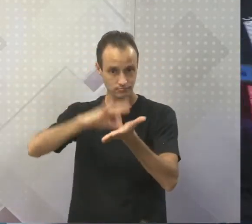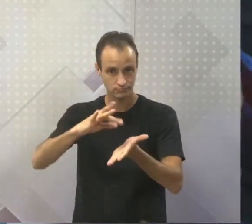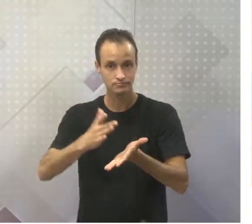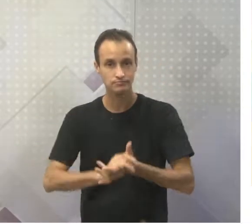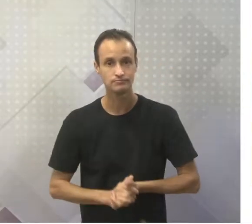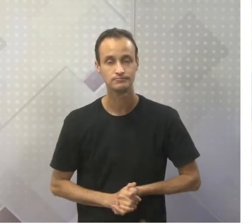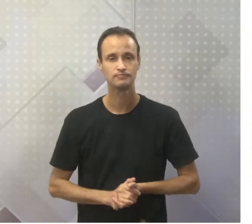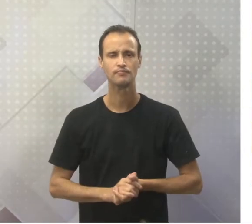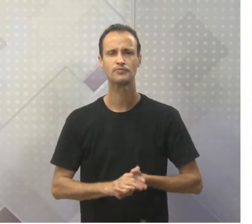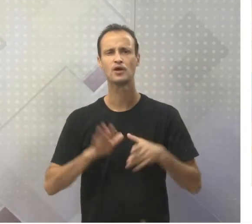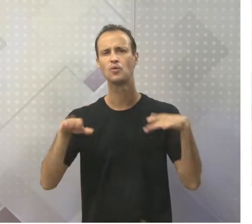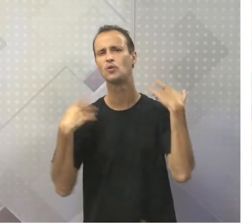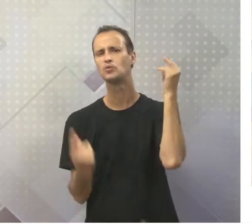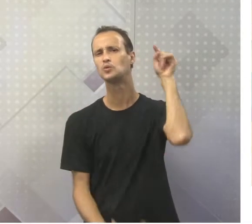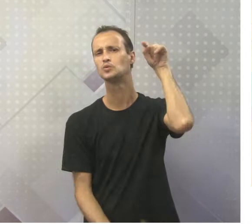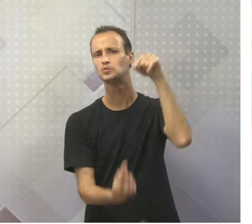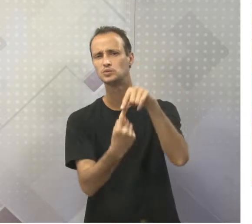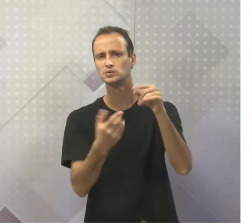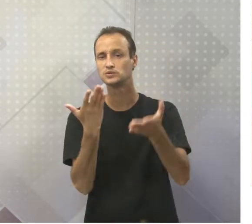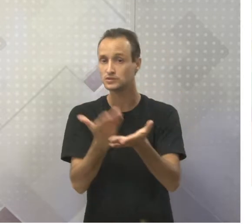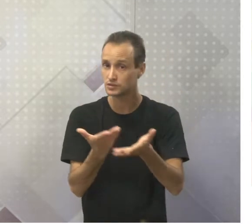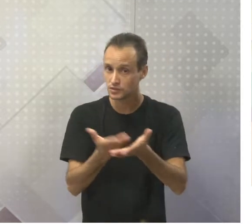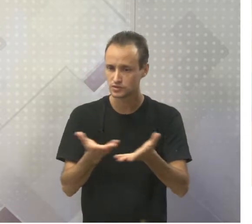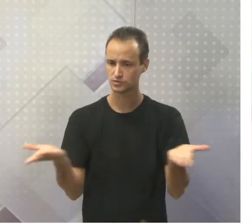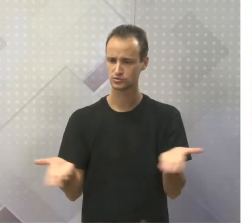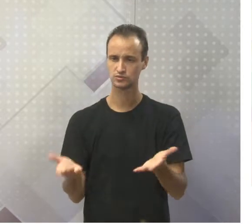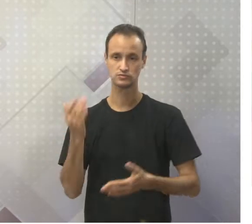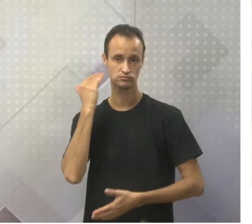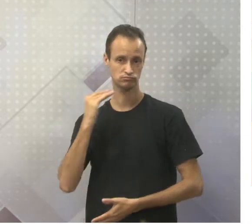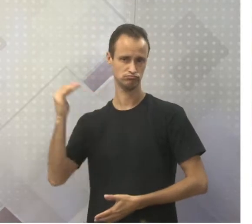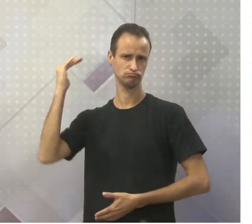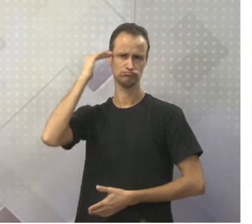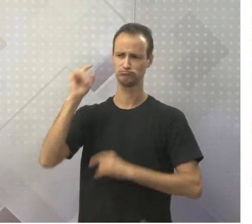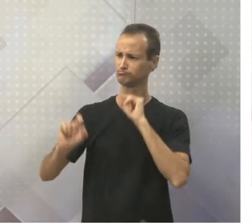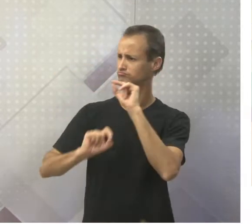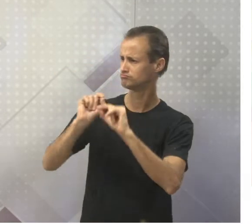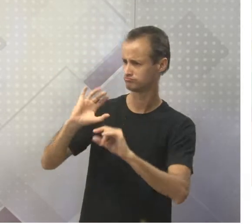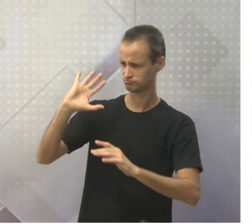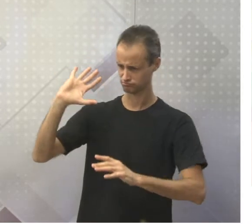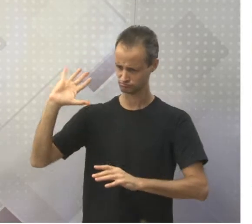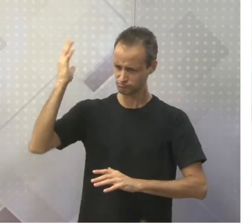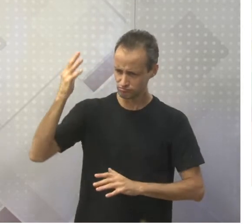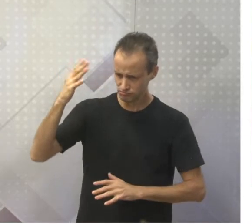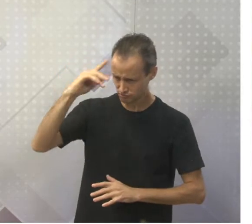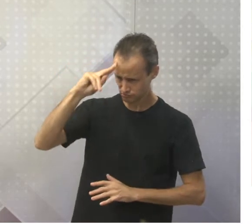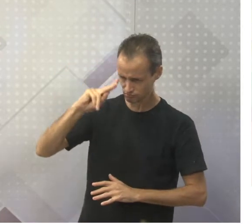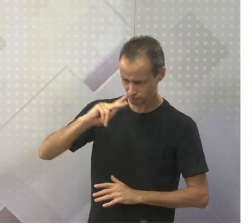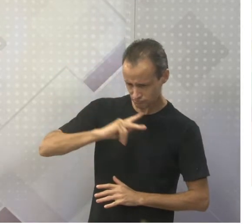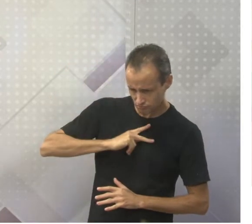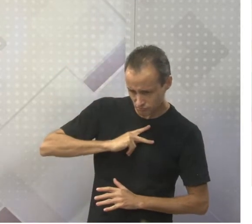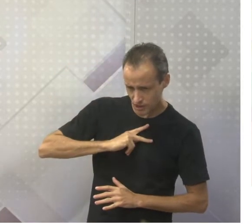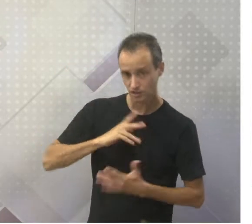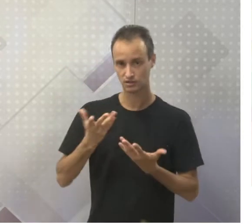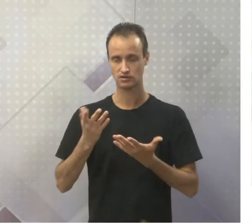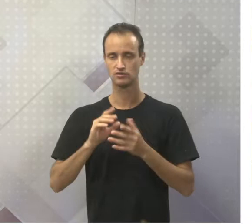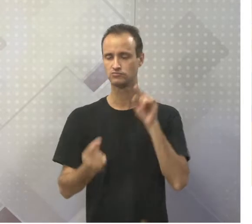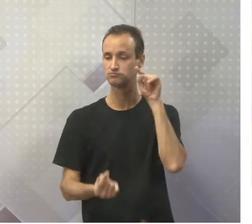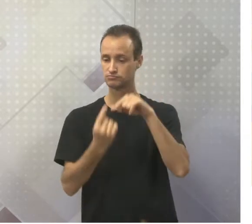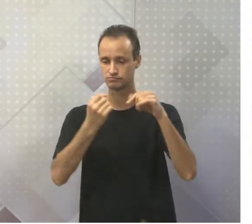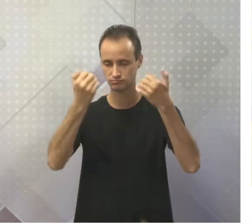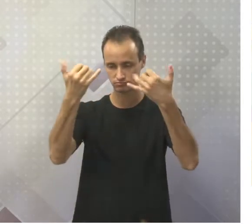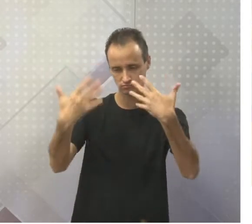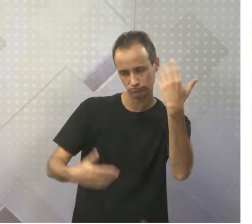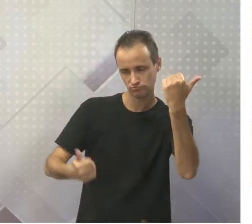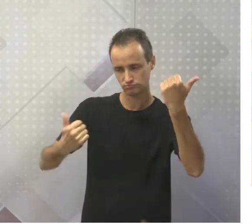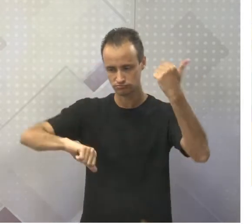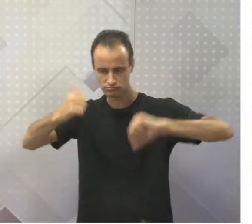Então, qual é o objetivo dessa aula? Adolescência, o que está acontecendo comigo? Tá? O objetivo é analisar e explicar